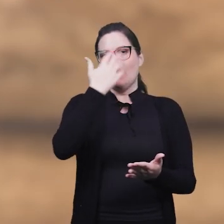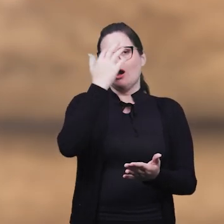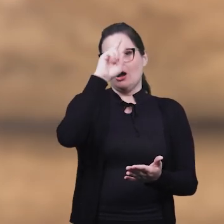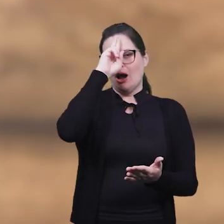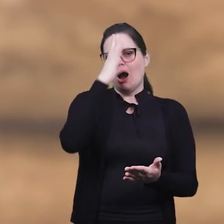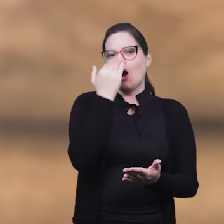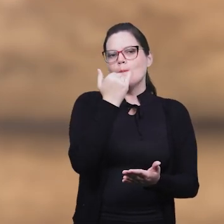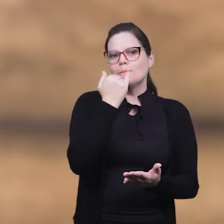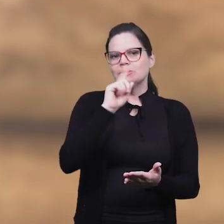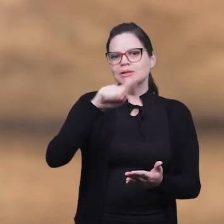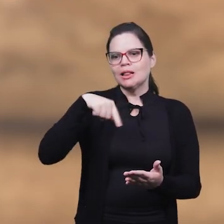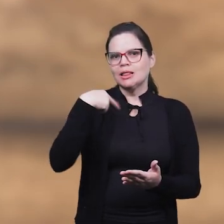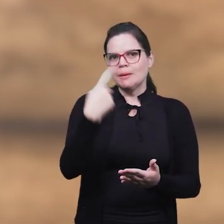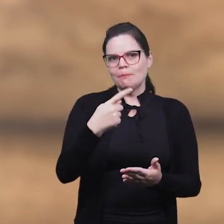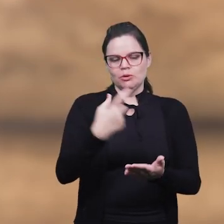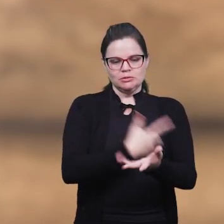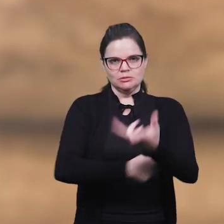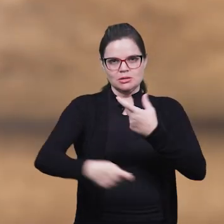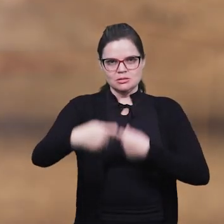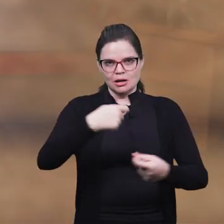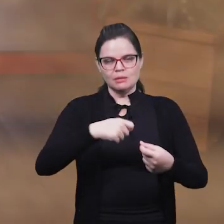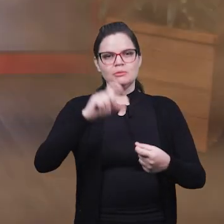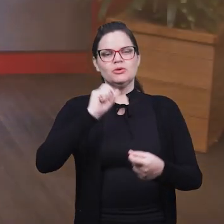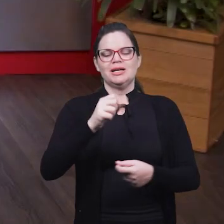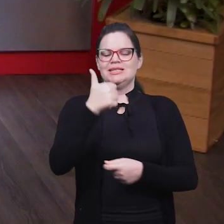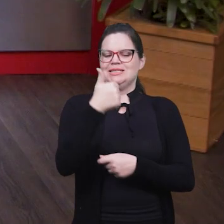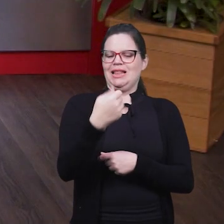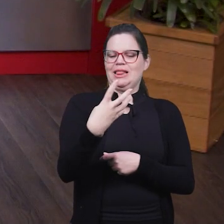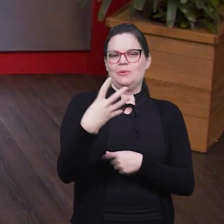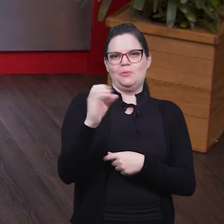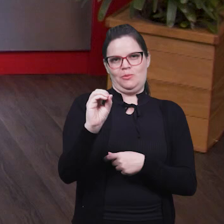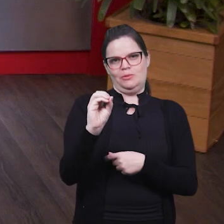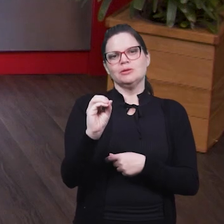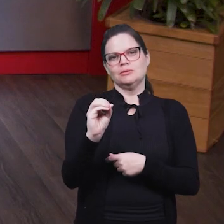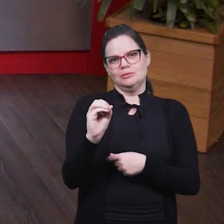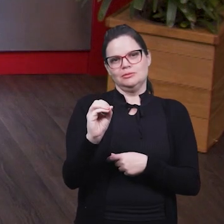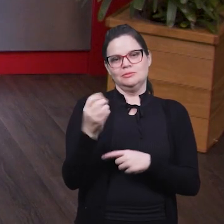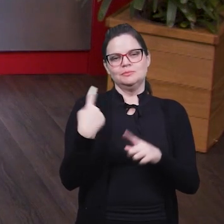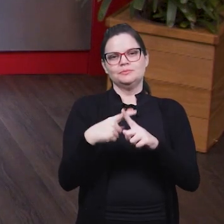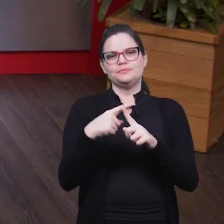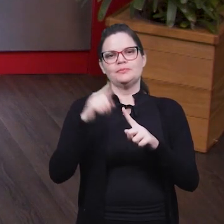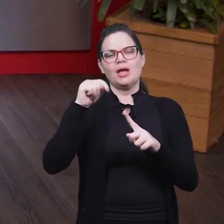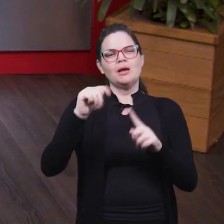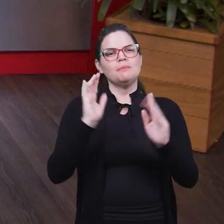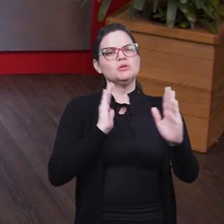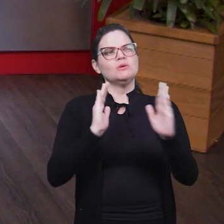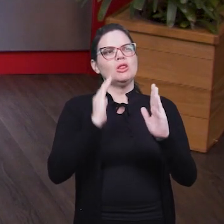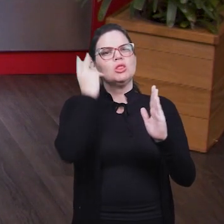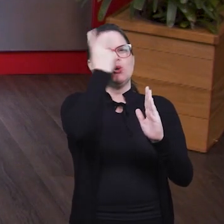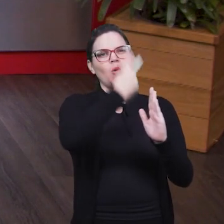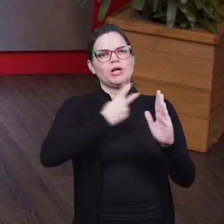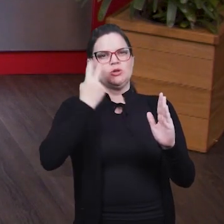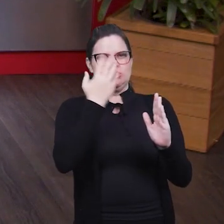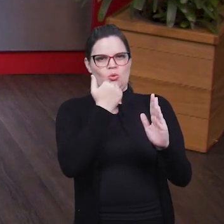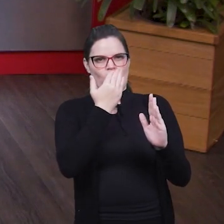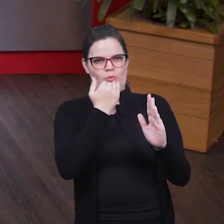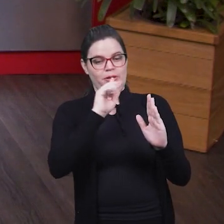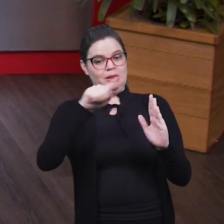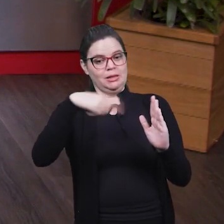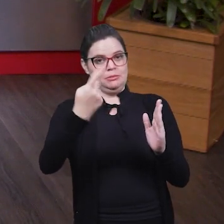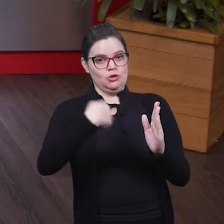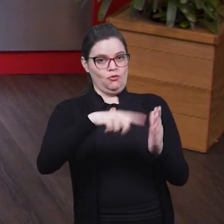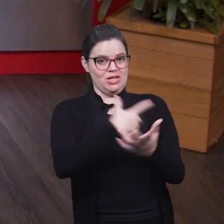glicemia pós-prandial é aquela medida após as refeições, e geralmente com intervalos de 2 horas mais ou